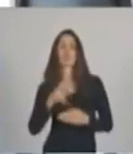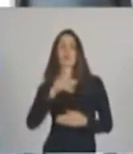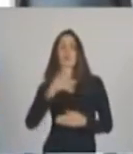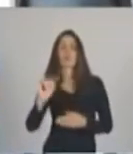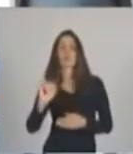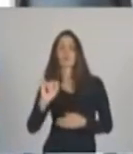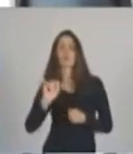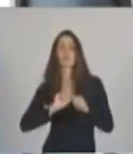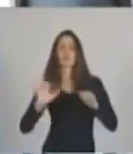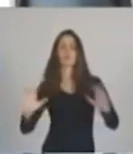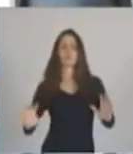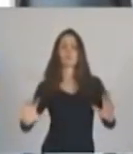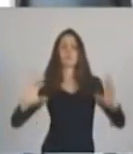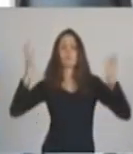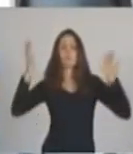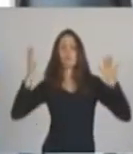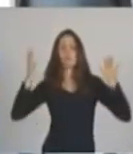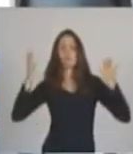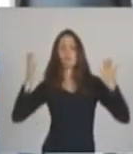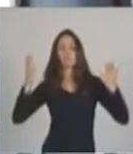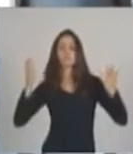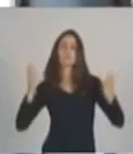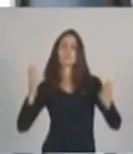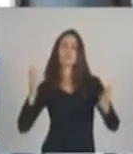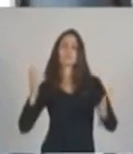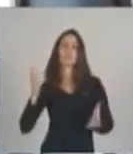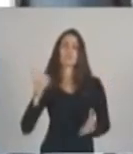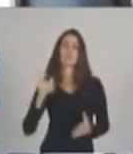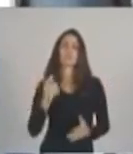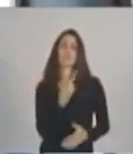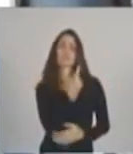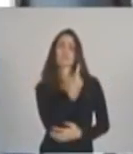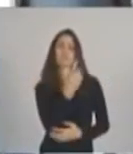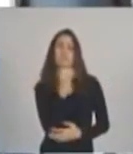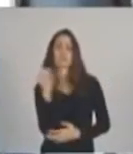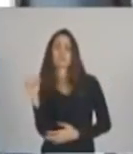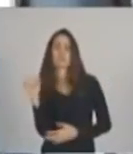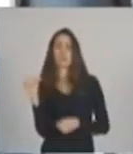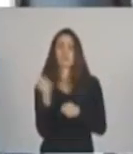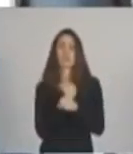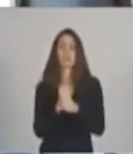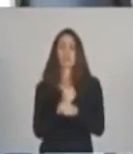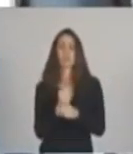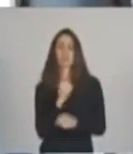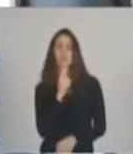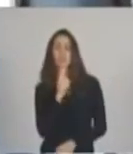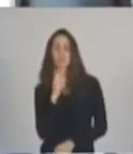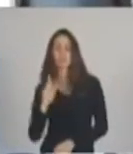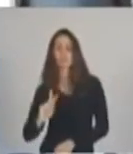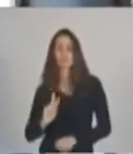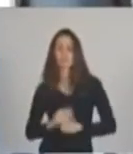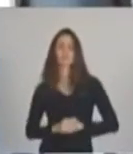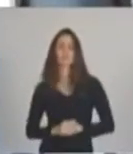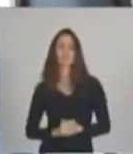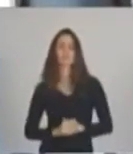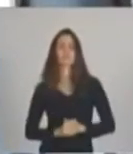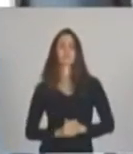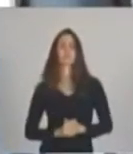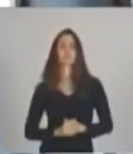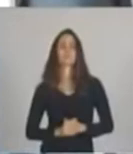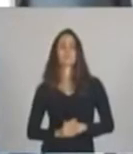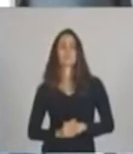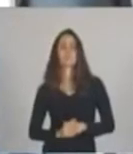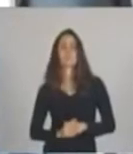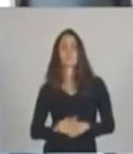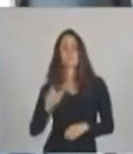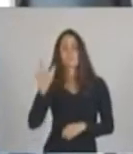faria uma grande festa pelo um século de vida, completando 100 anos de idade. A dona Olímpia